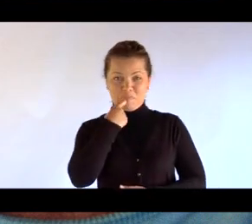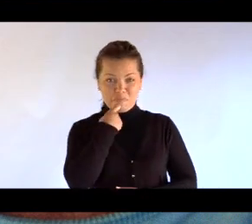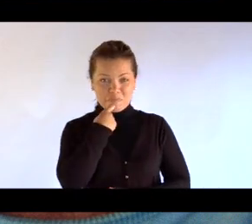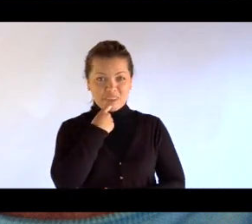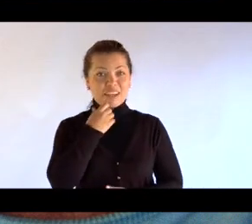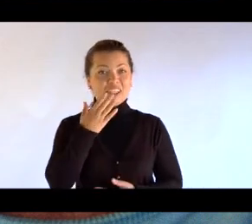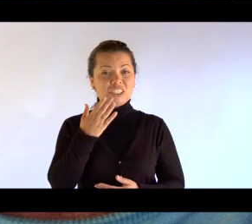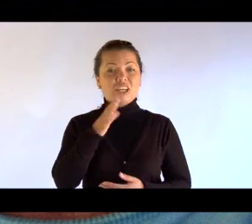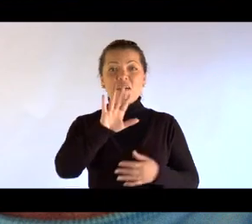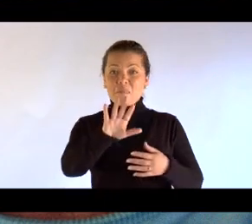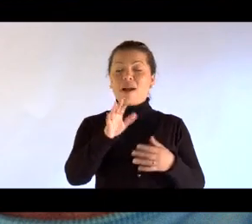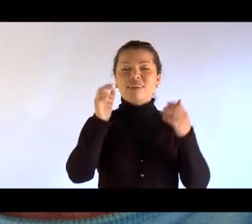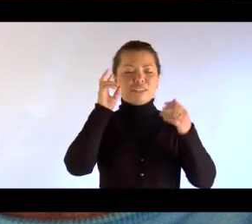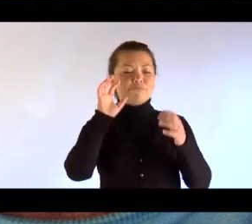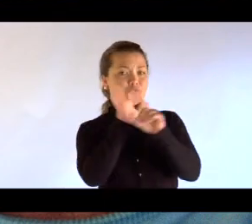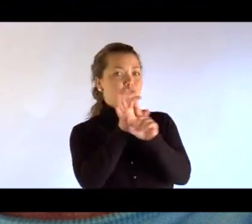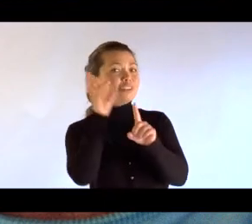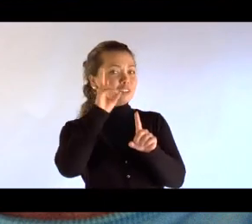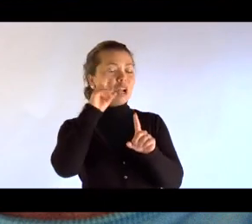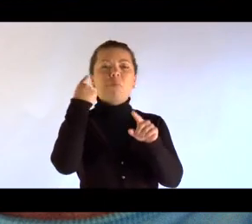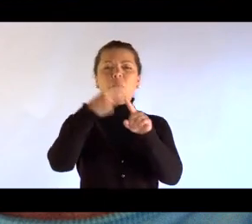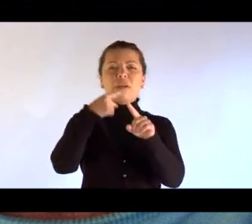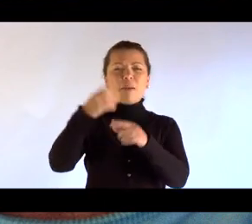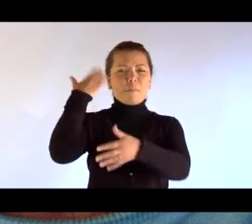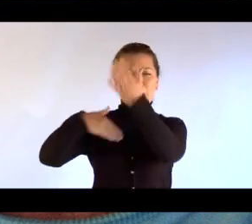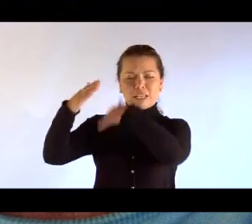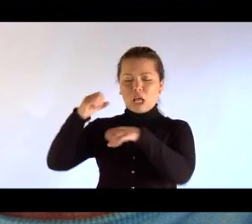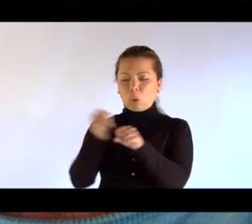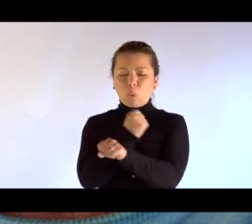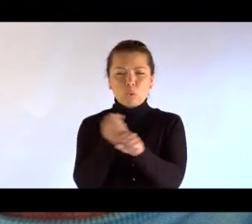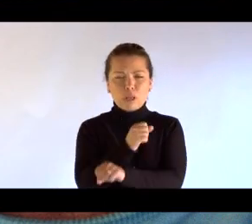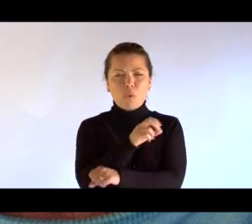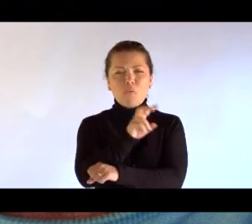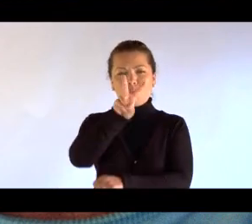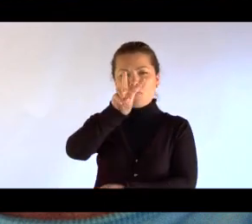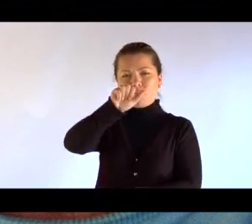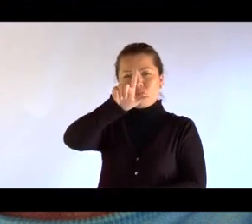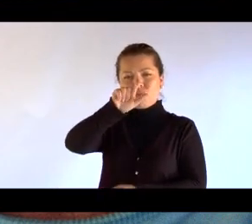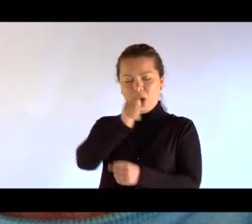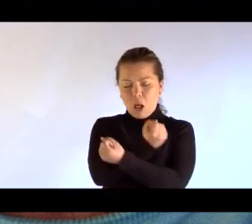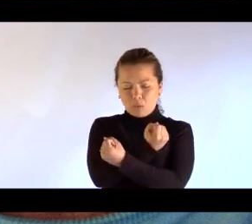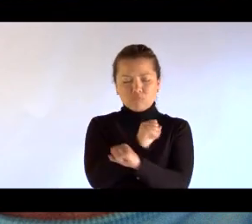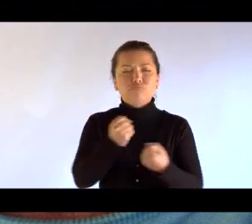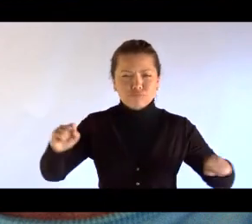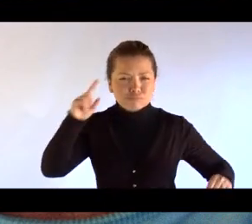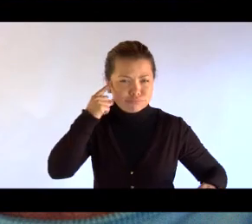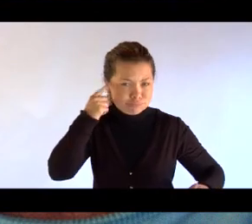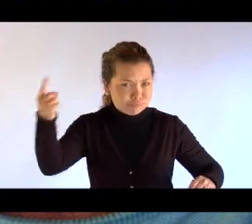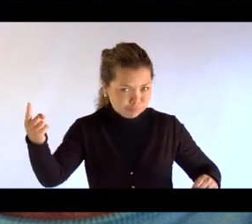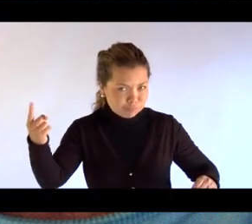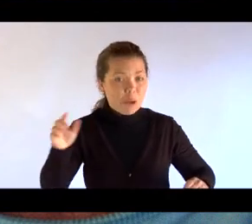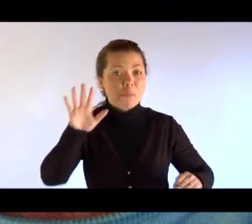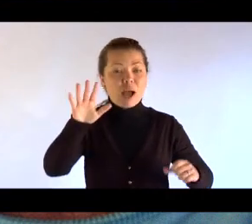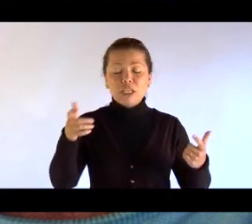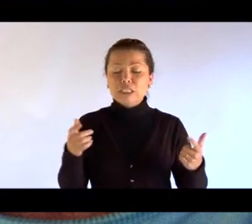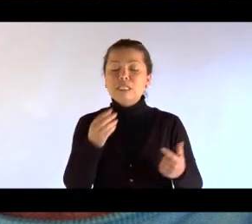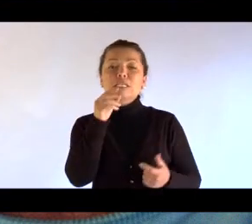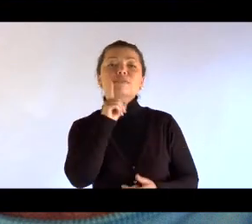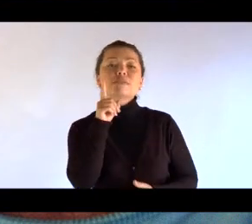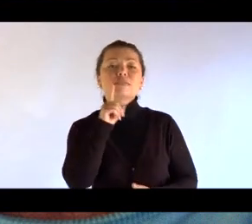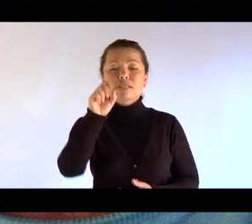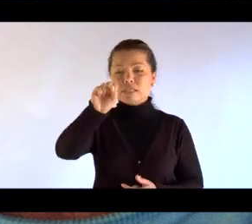tradicionais. Da roça e da pesca saem seus principais ingredientes: o peixe, a mandioca, a banana, a